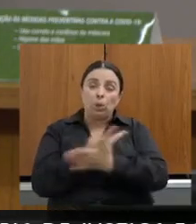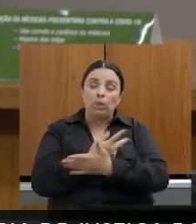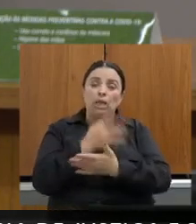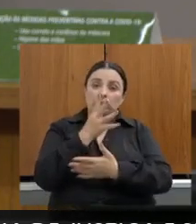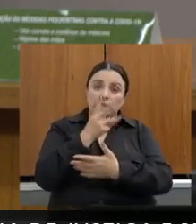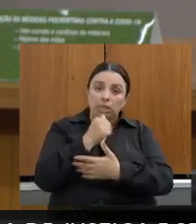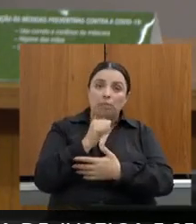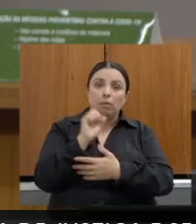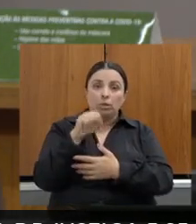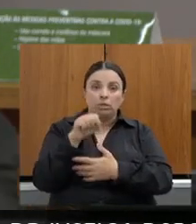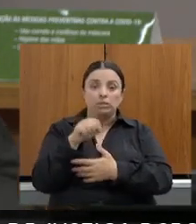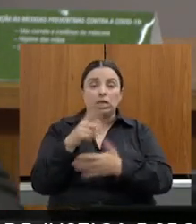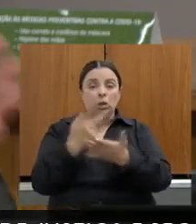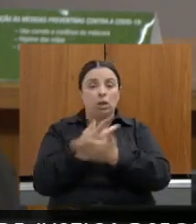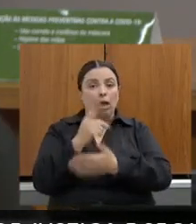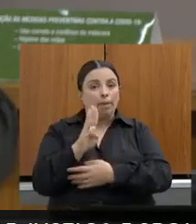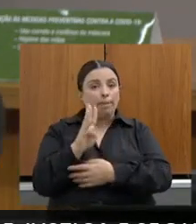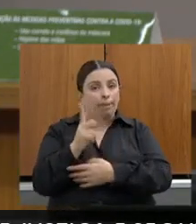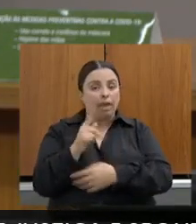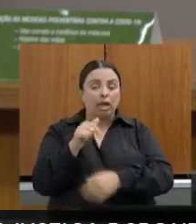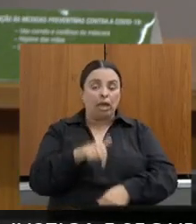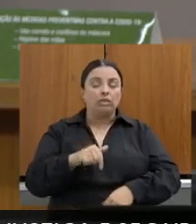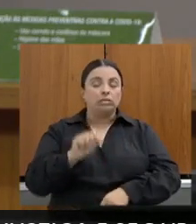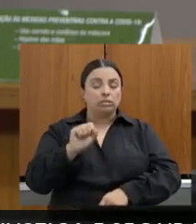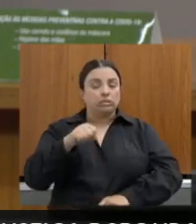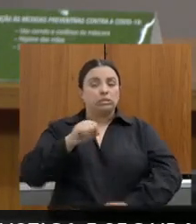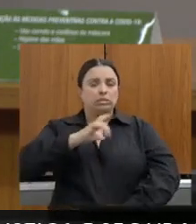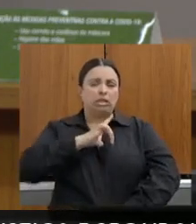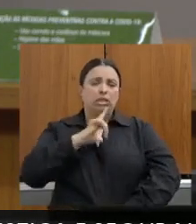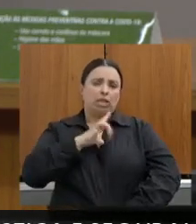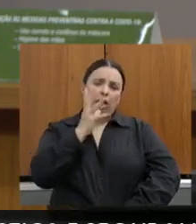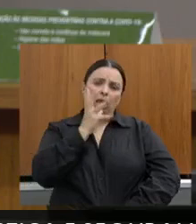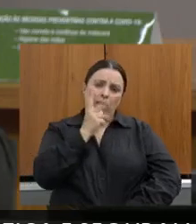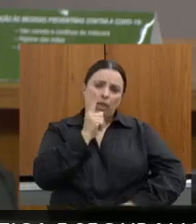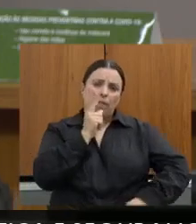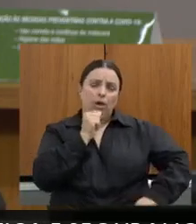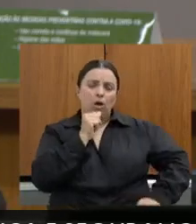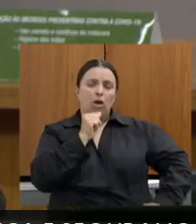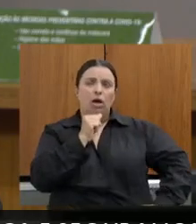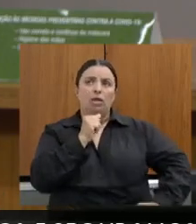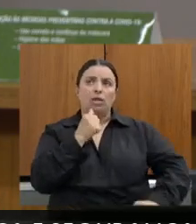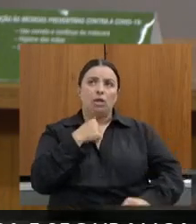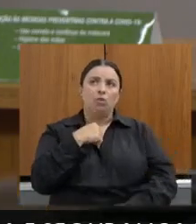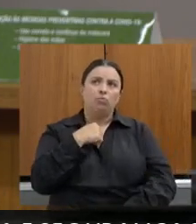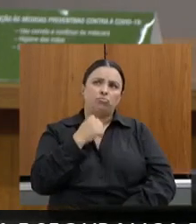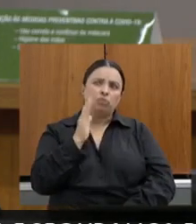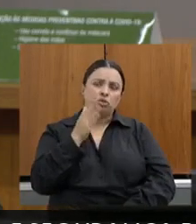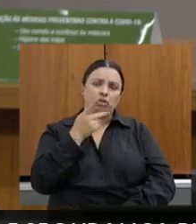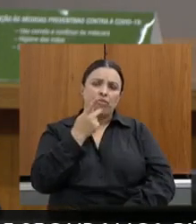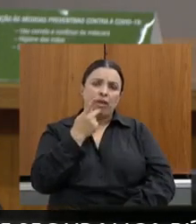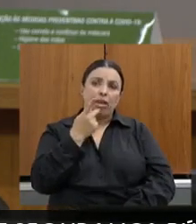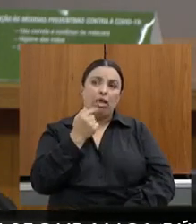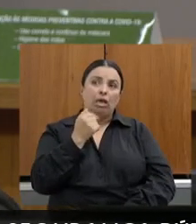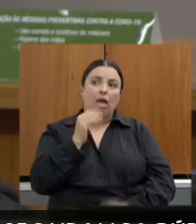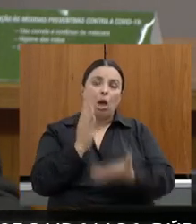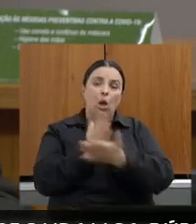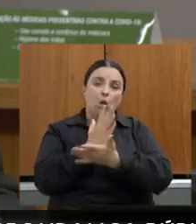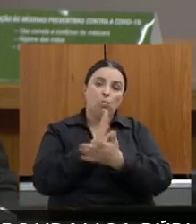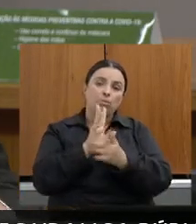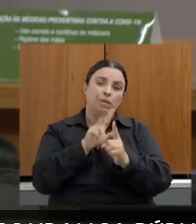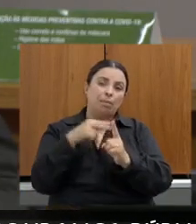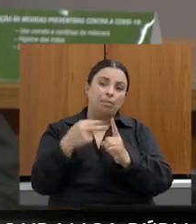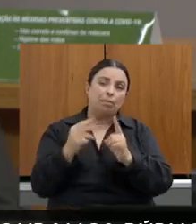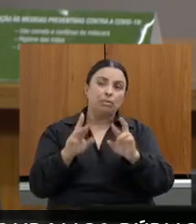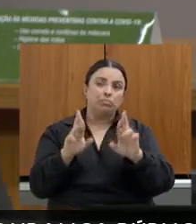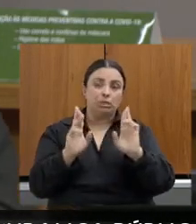aqui na região metropolitana lógico Já apontei aqui algumas algumas perspectivas aí